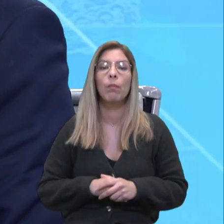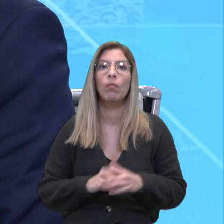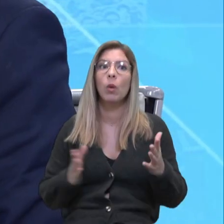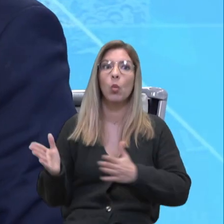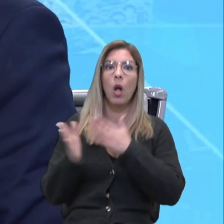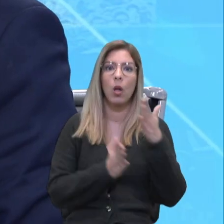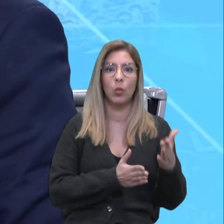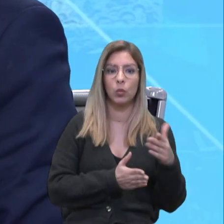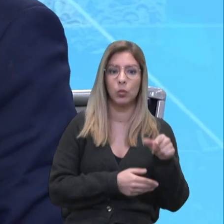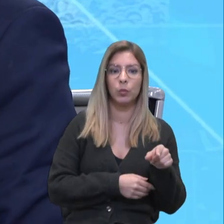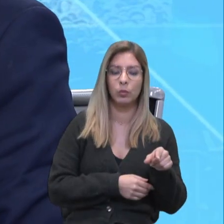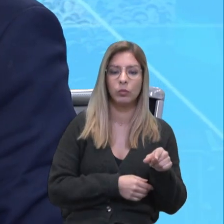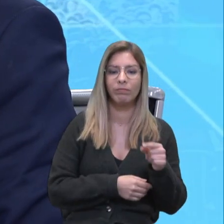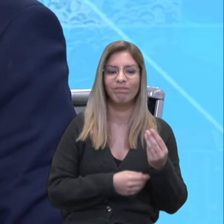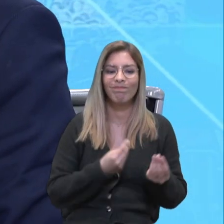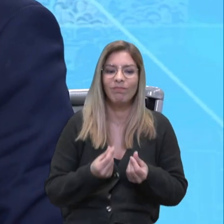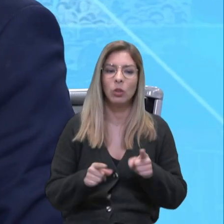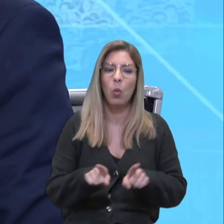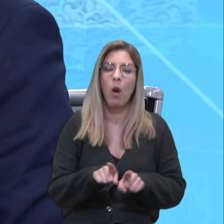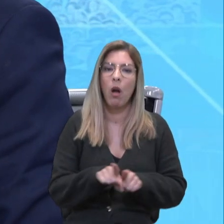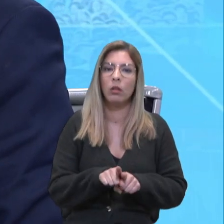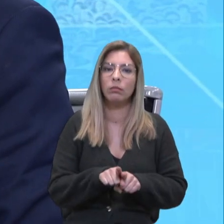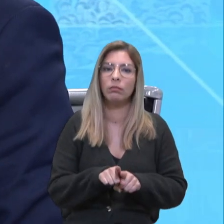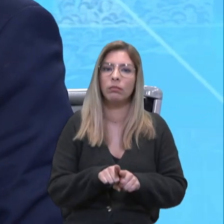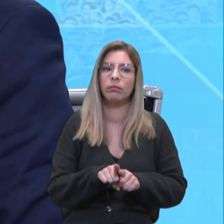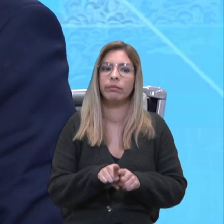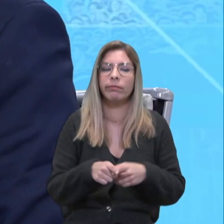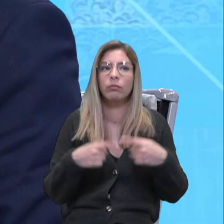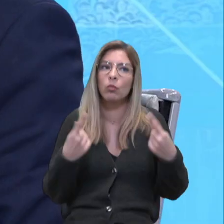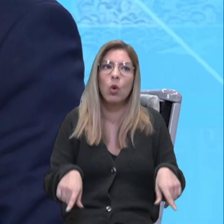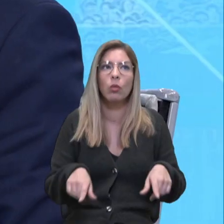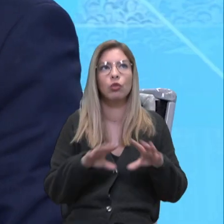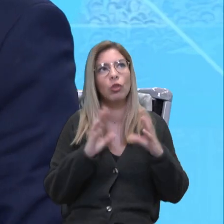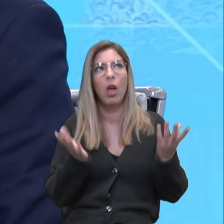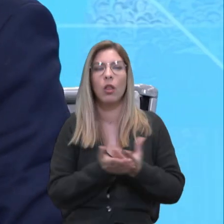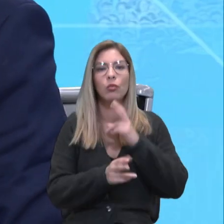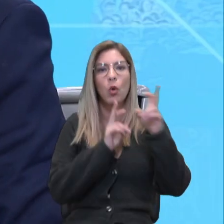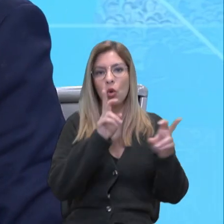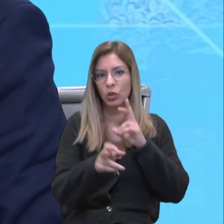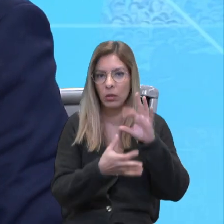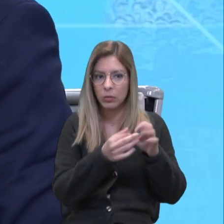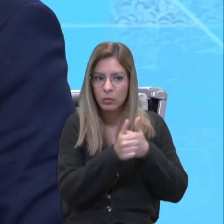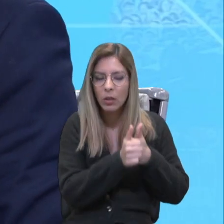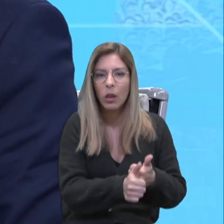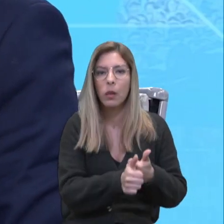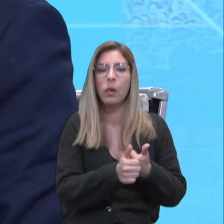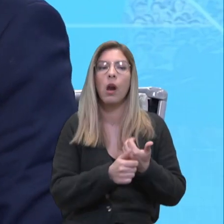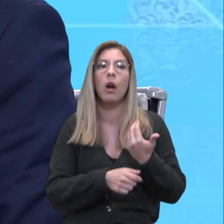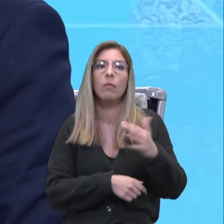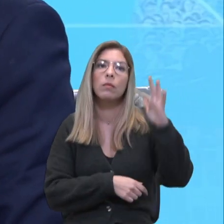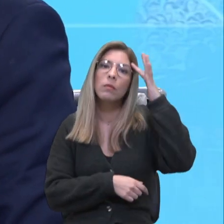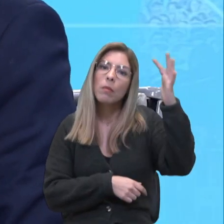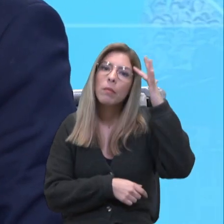não fica numa espécie de resposta genérica e teórica a uma